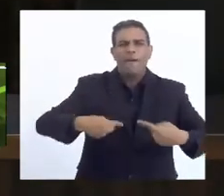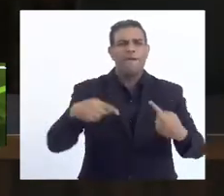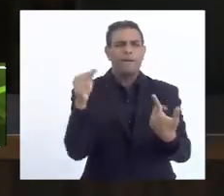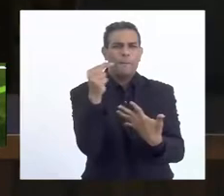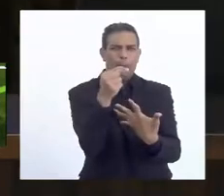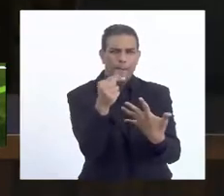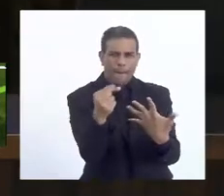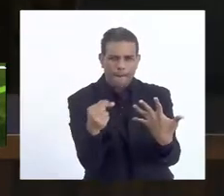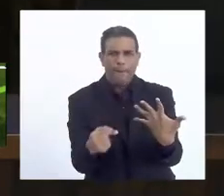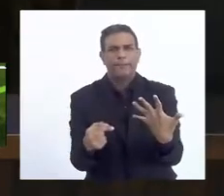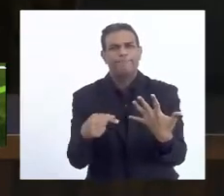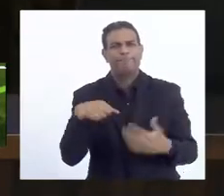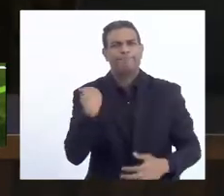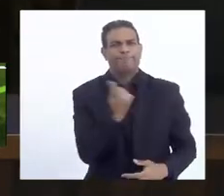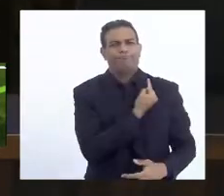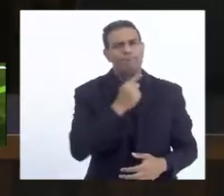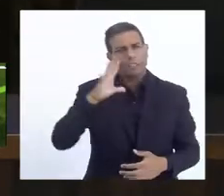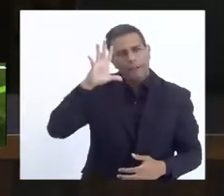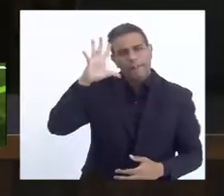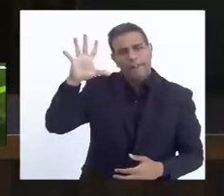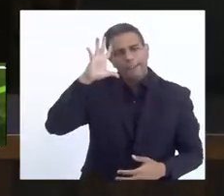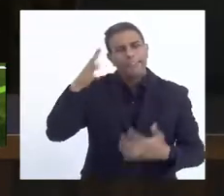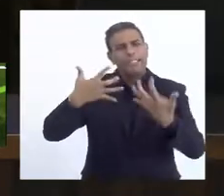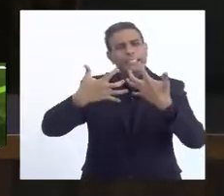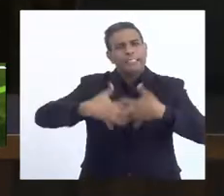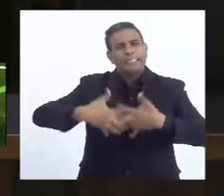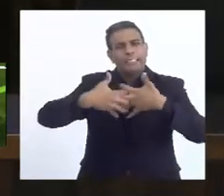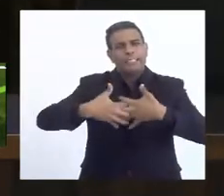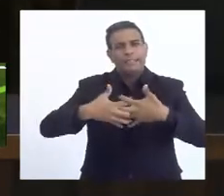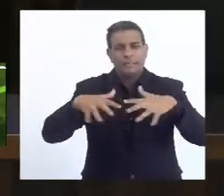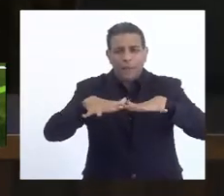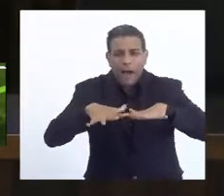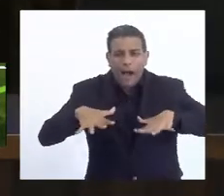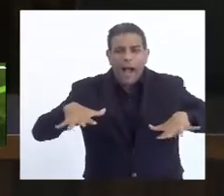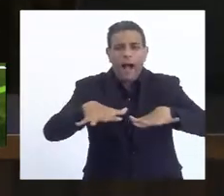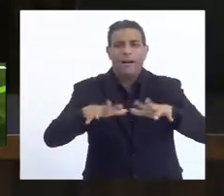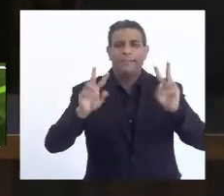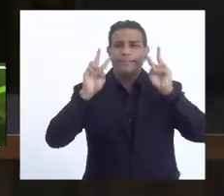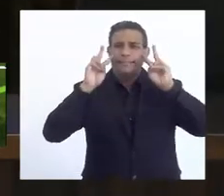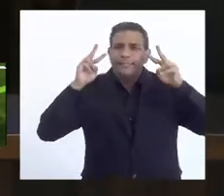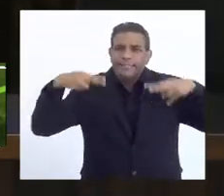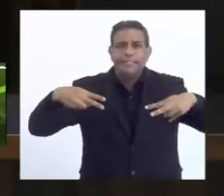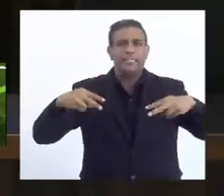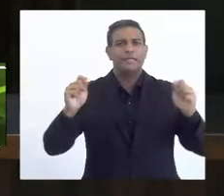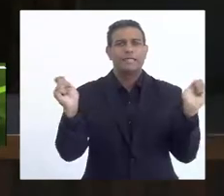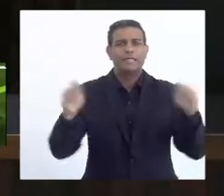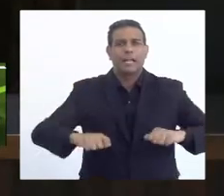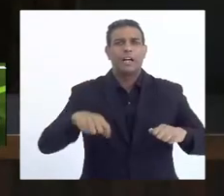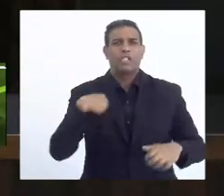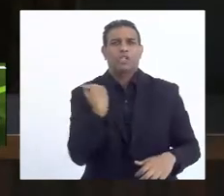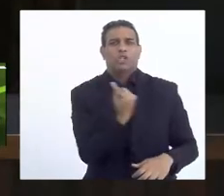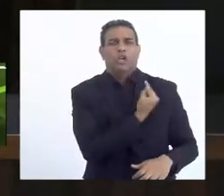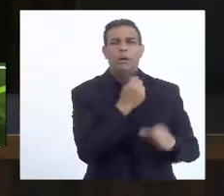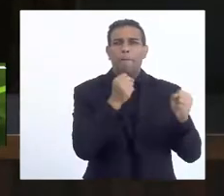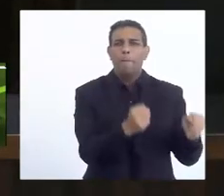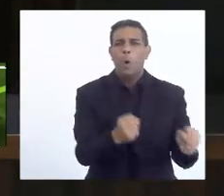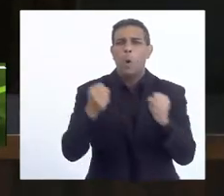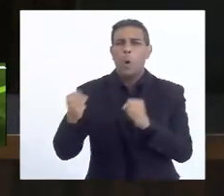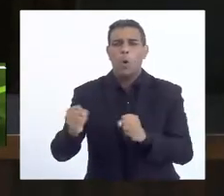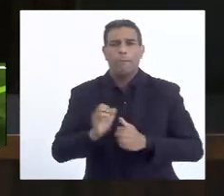uma reflexão profunda, porque esse espaço de poder é um espaço nosso.